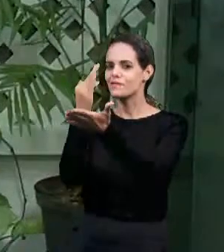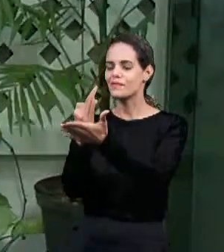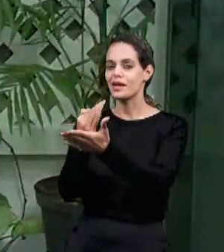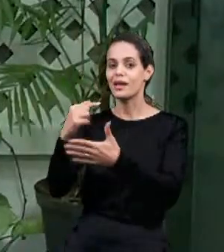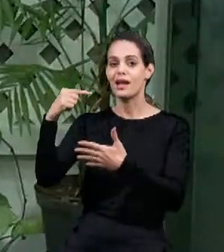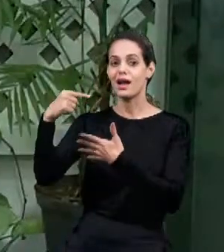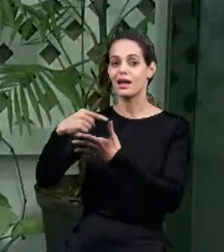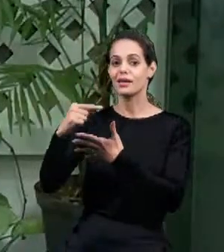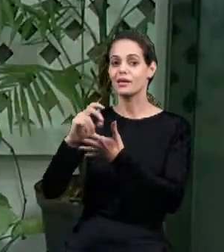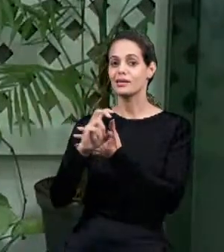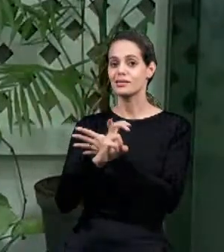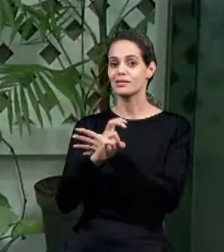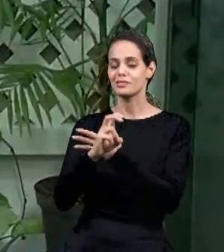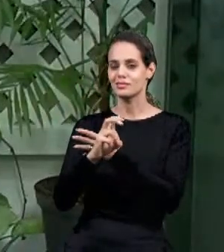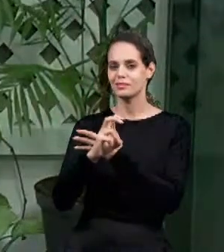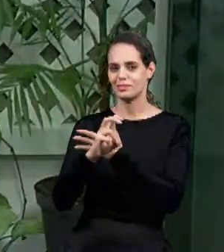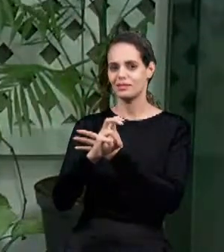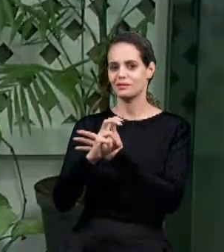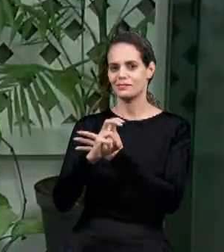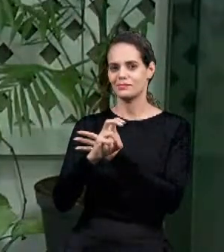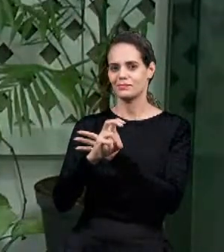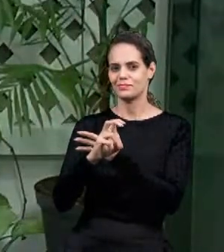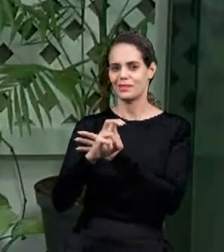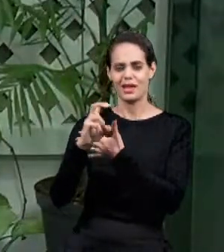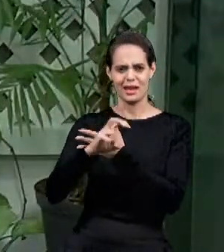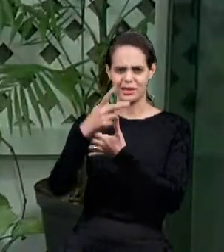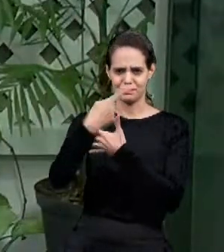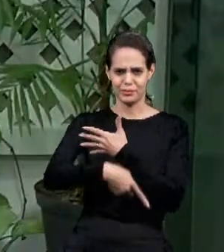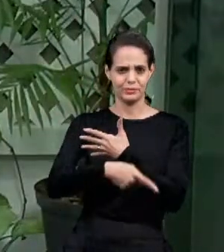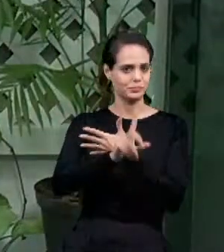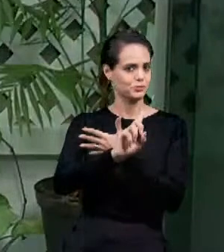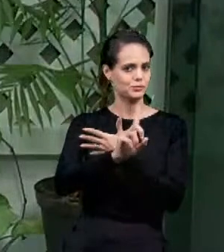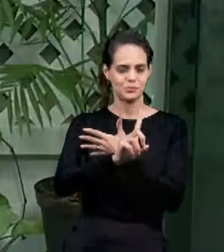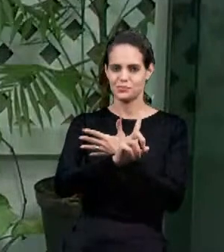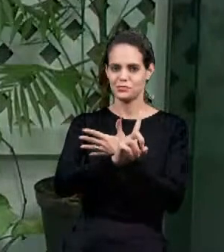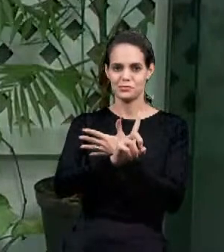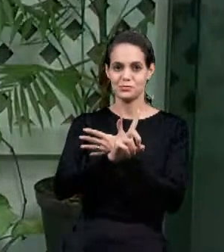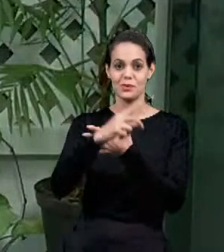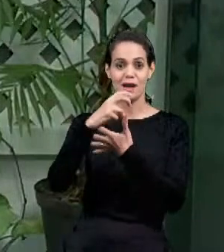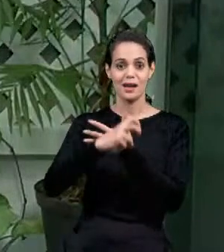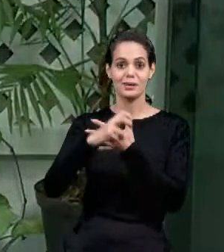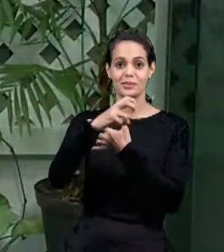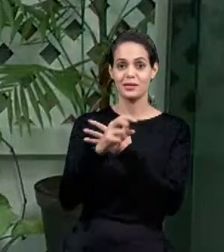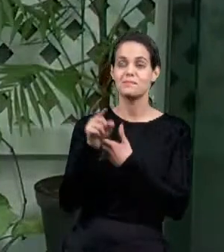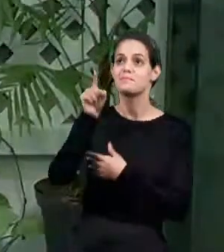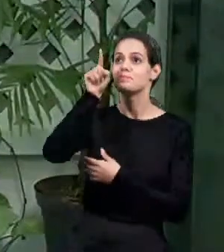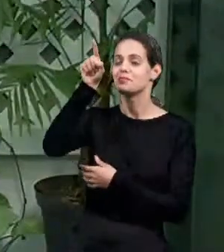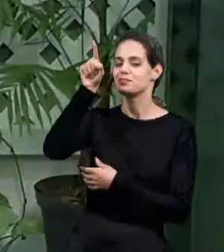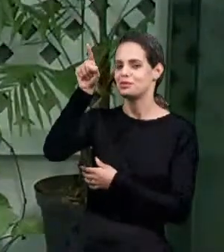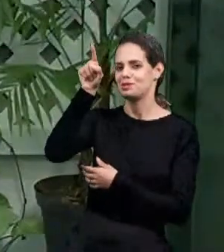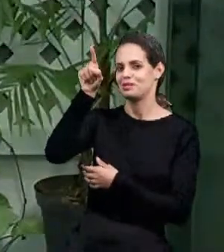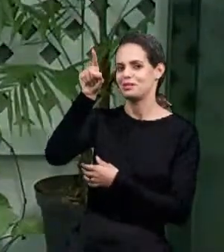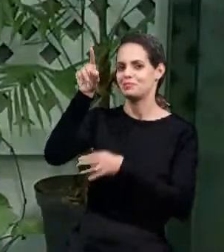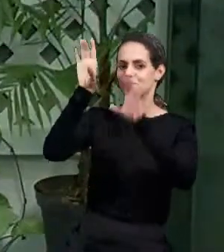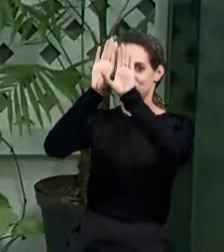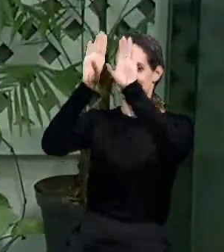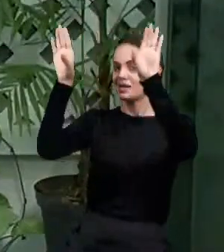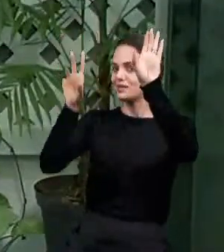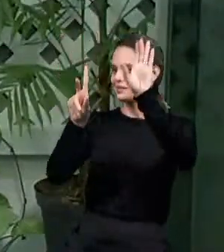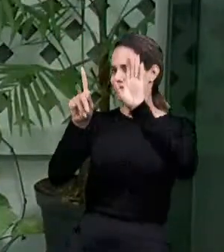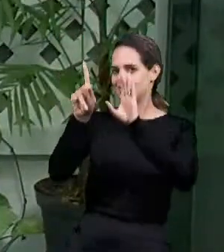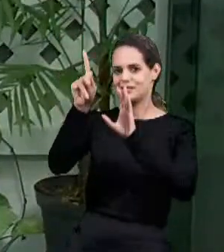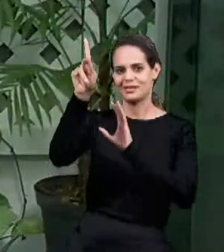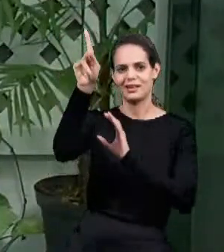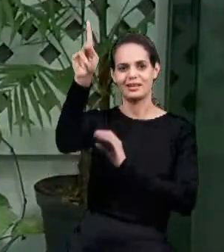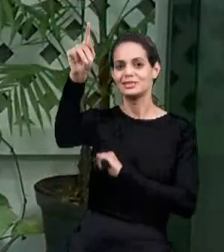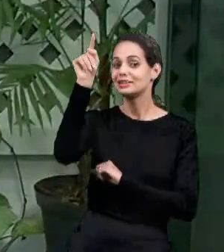medida. Essa não é do mundo, não é da criação, essa vem de outro mundo, de